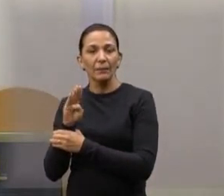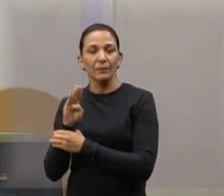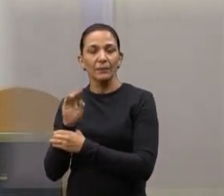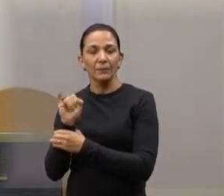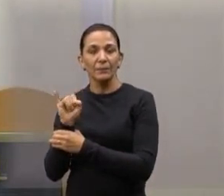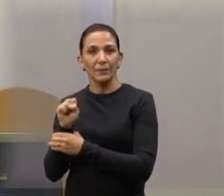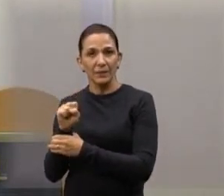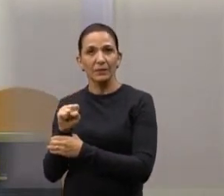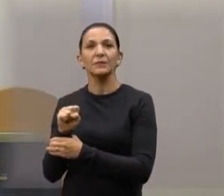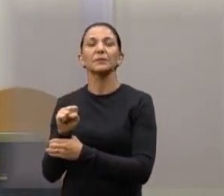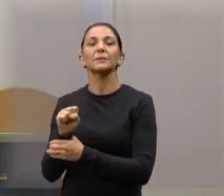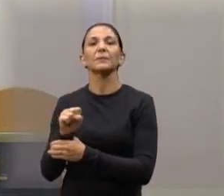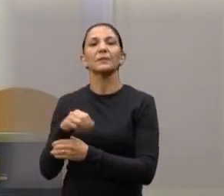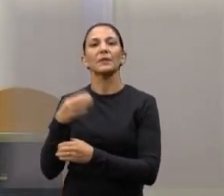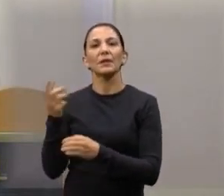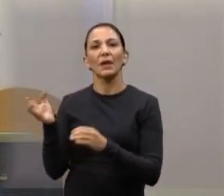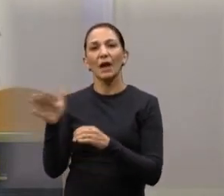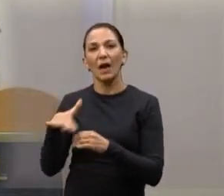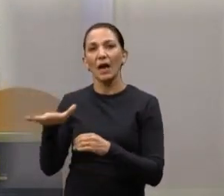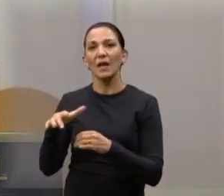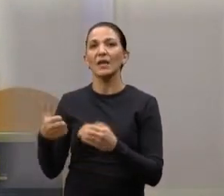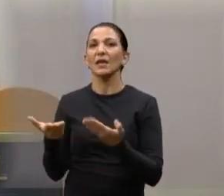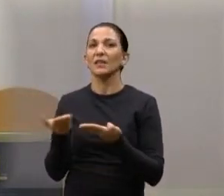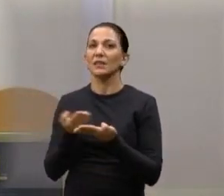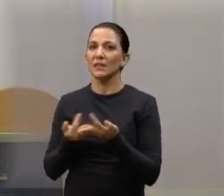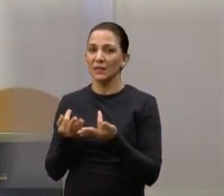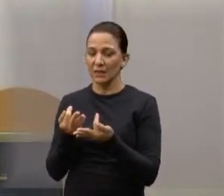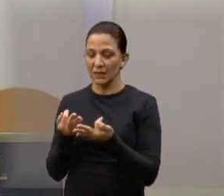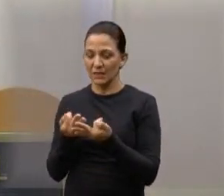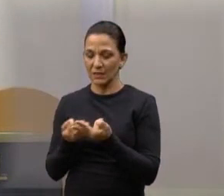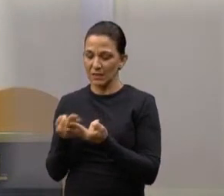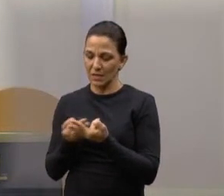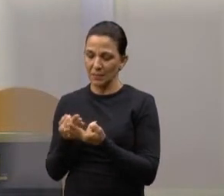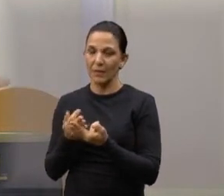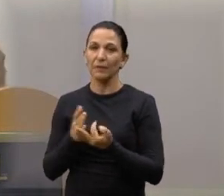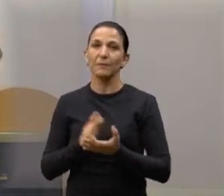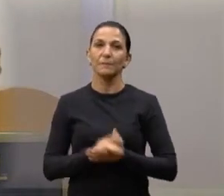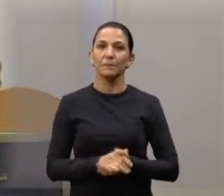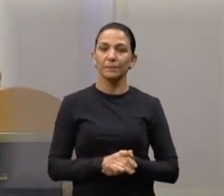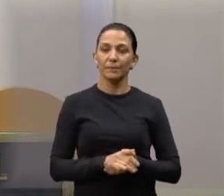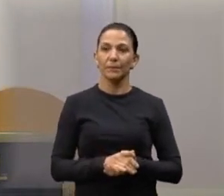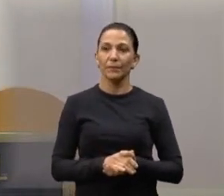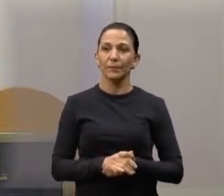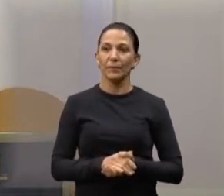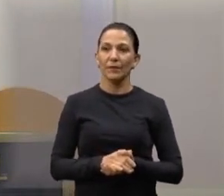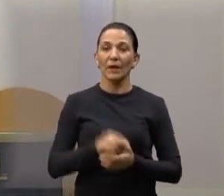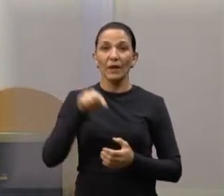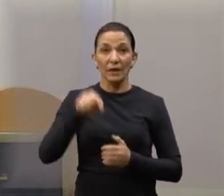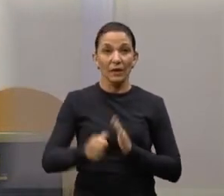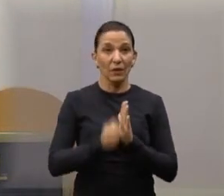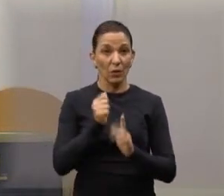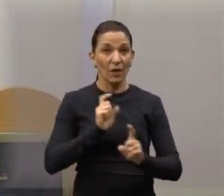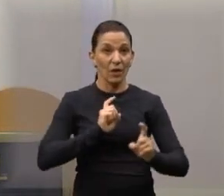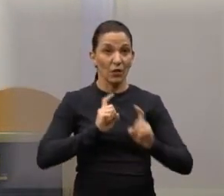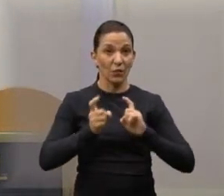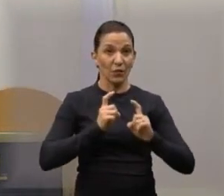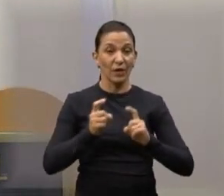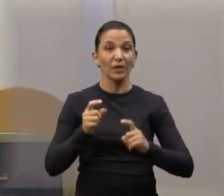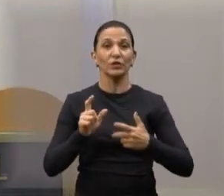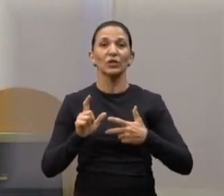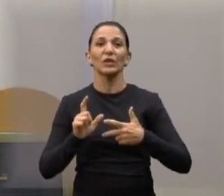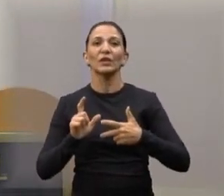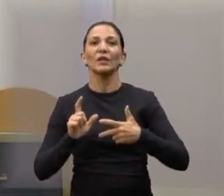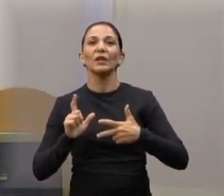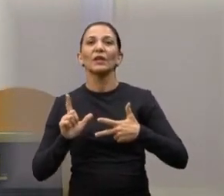Não podemos esquecer, gente, que Araraquara possui a frente parlamentar da cannabis já há